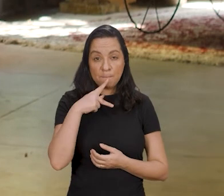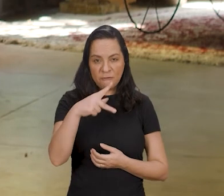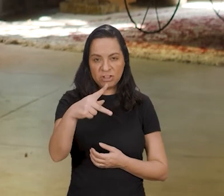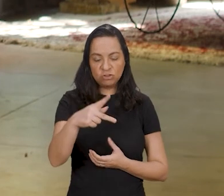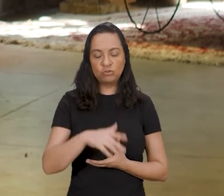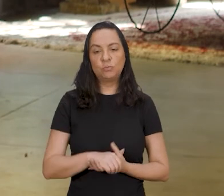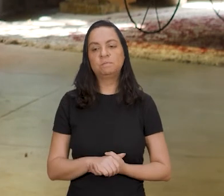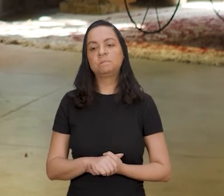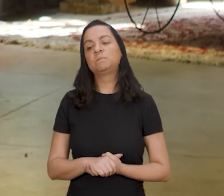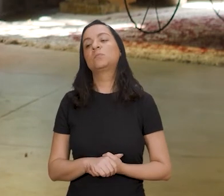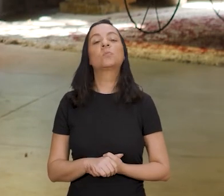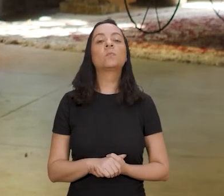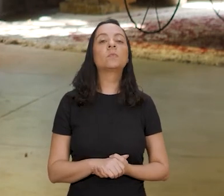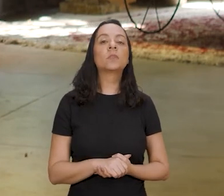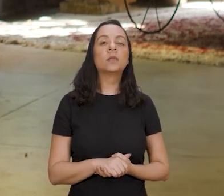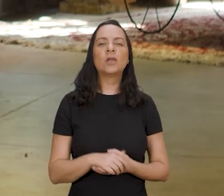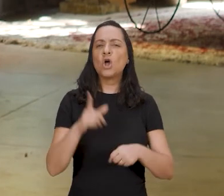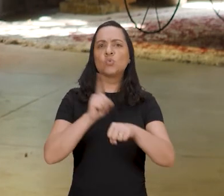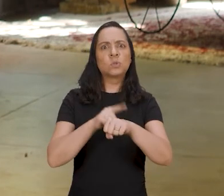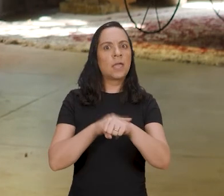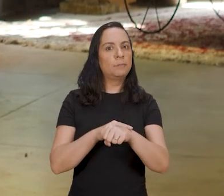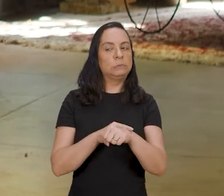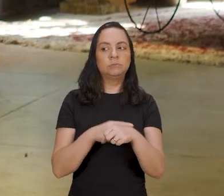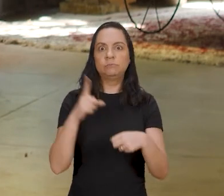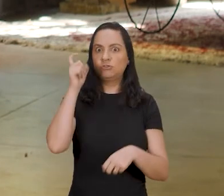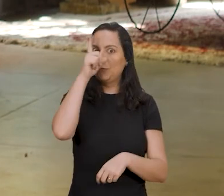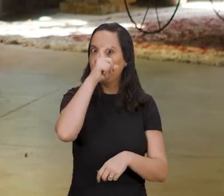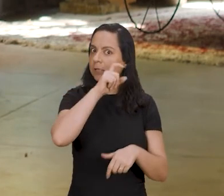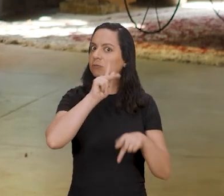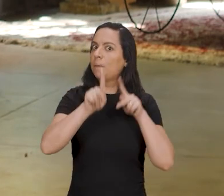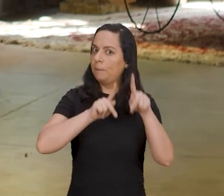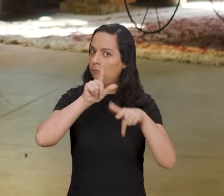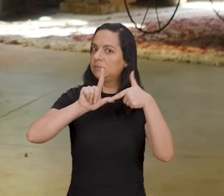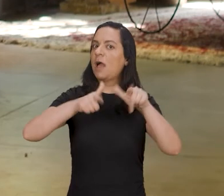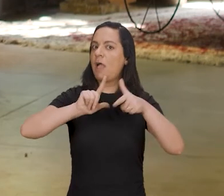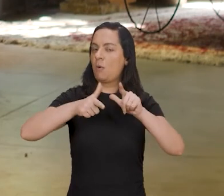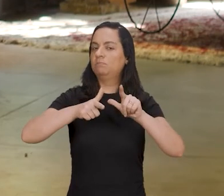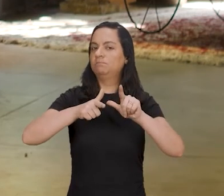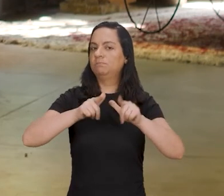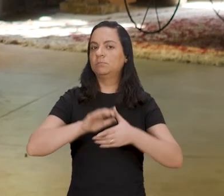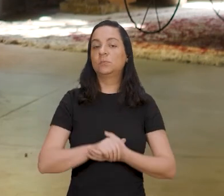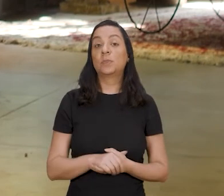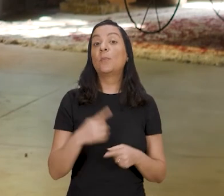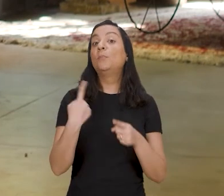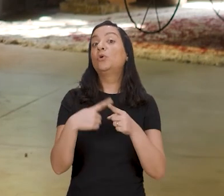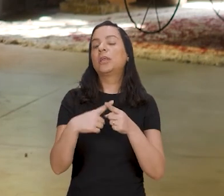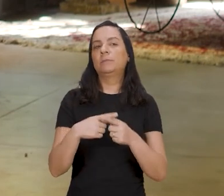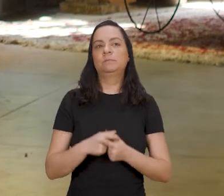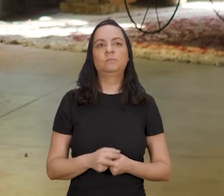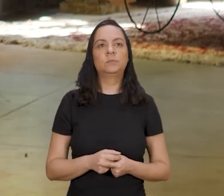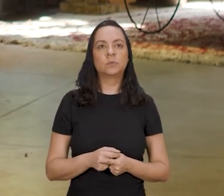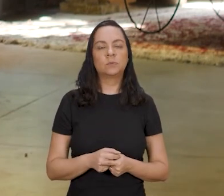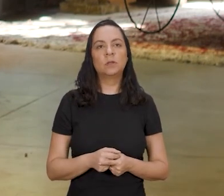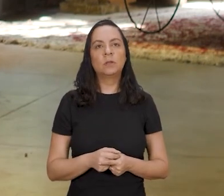esse texto, foi um momento muito tenso para o povo de Israel. Por quê? Porque